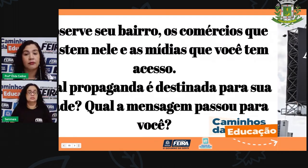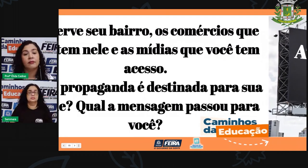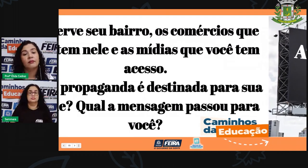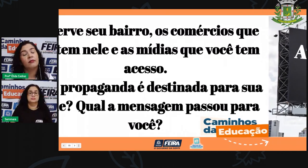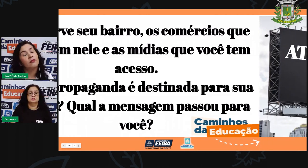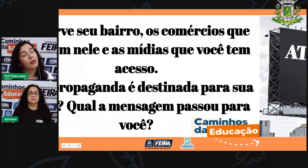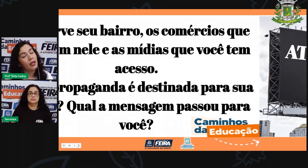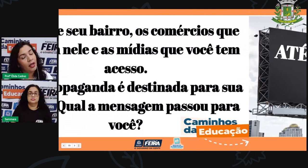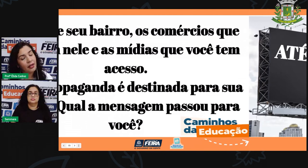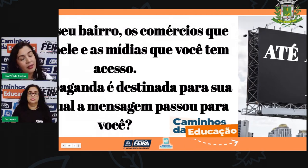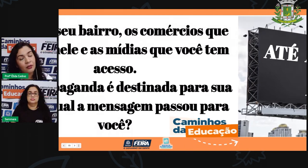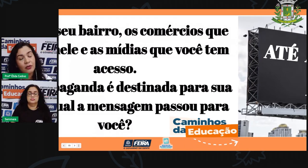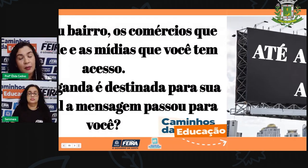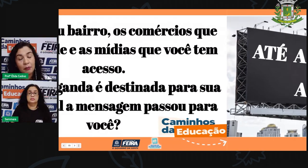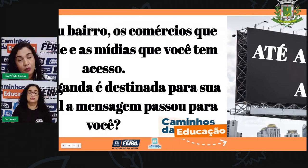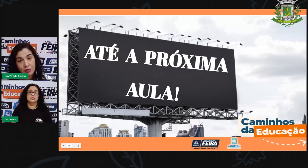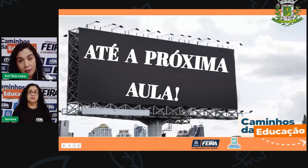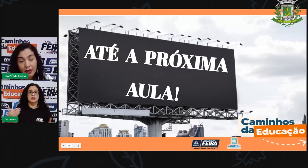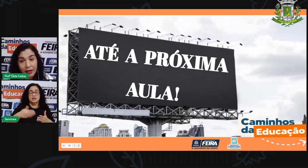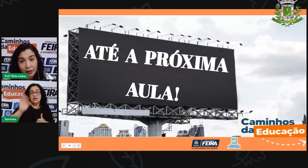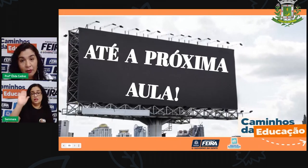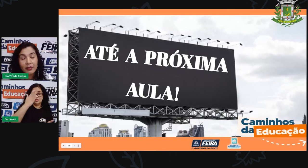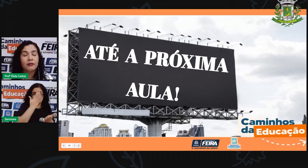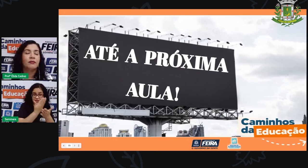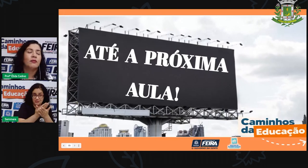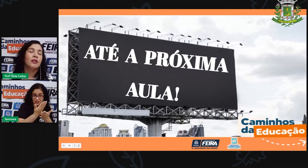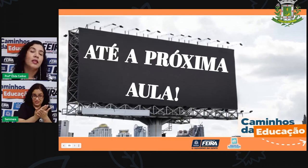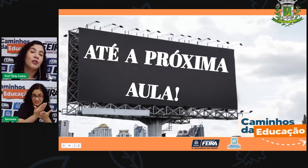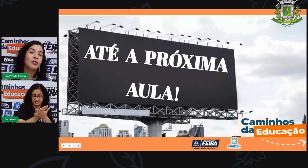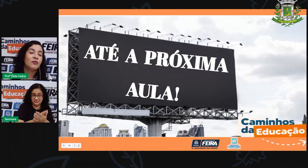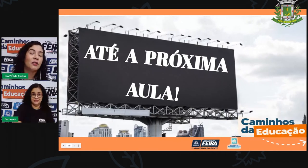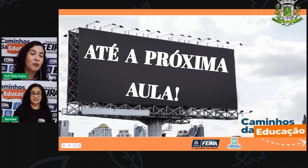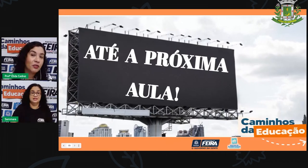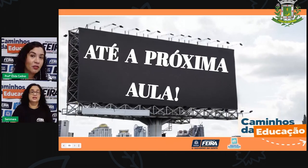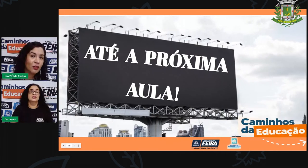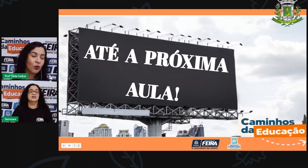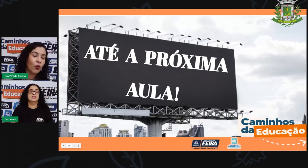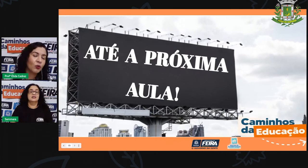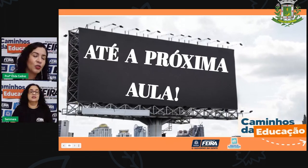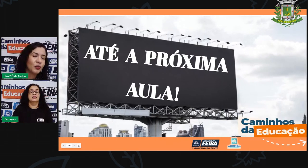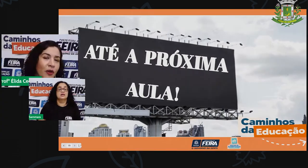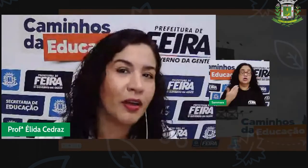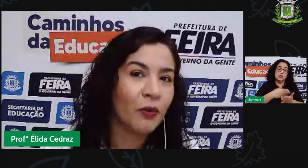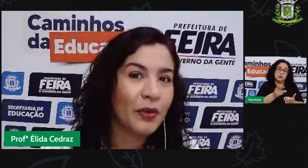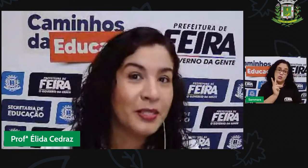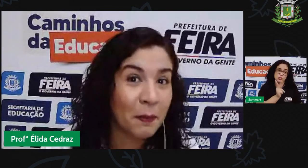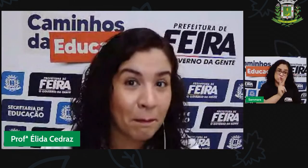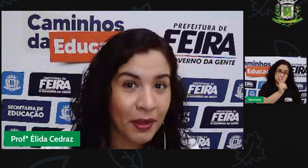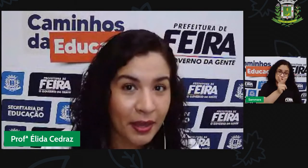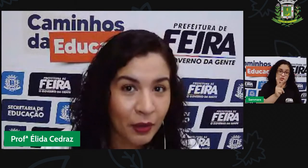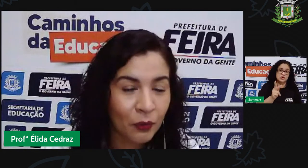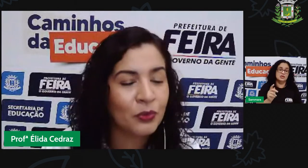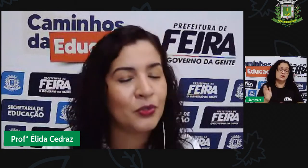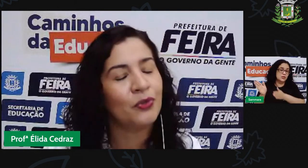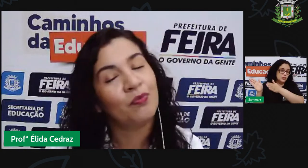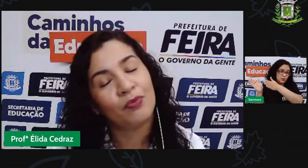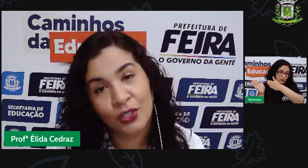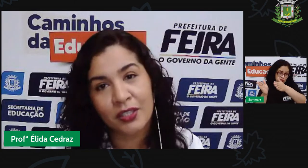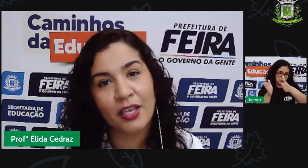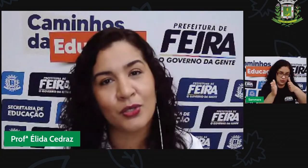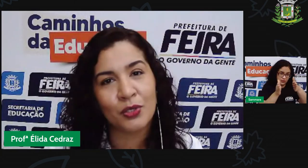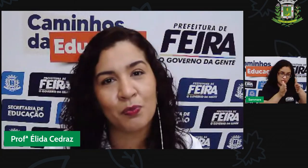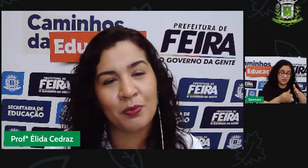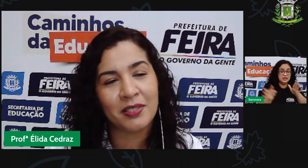Então, até a nossa próxima aula. E nós vamos continuar com esse percurso